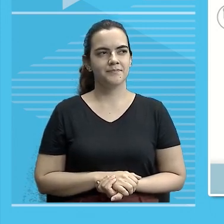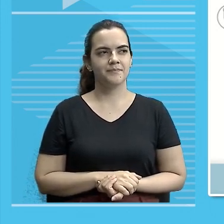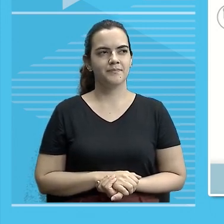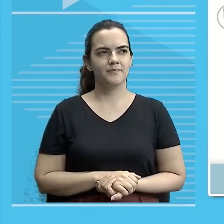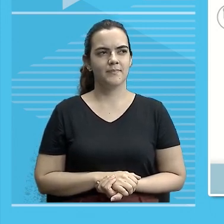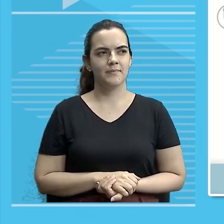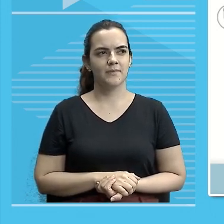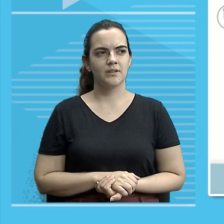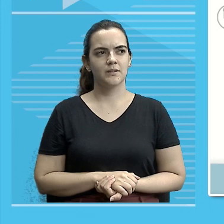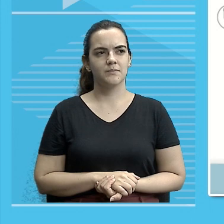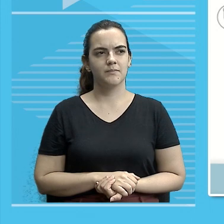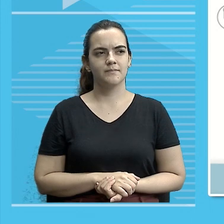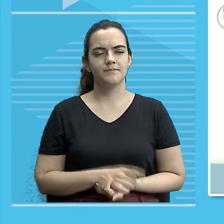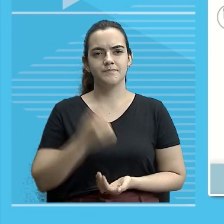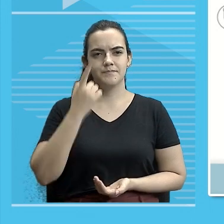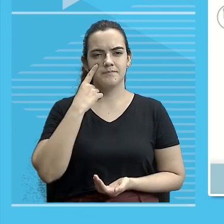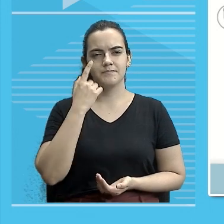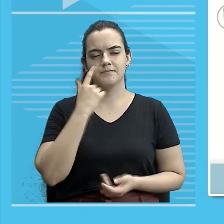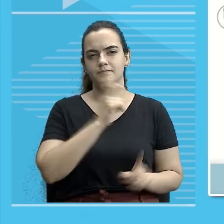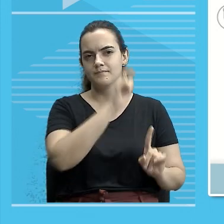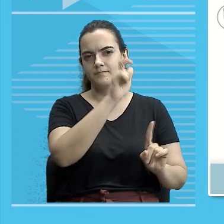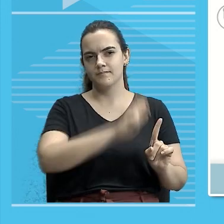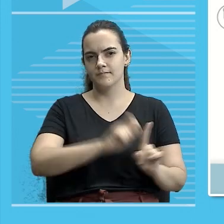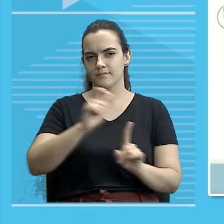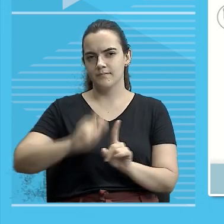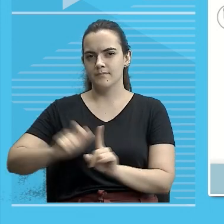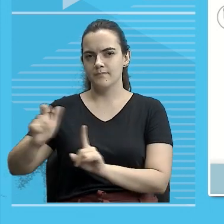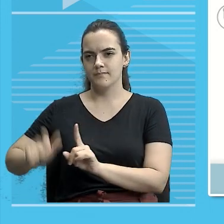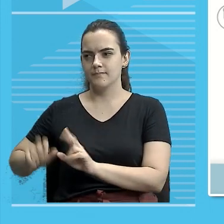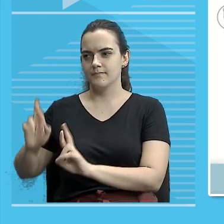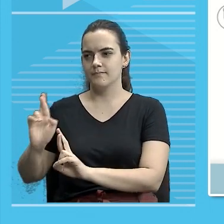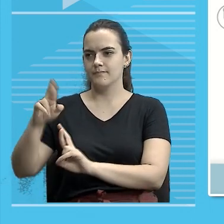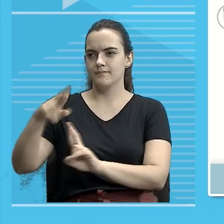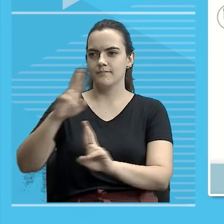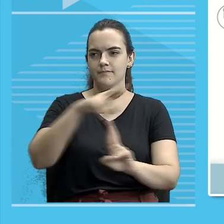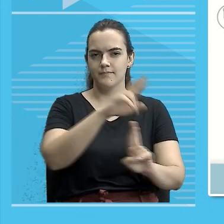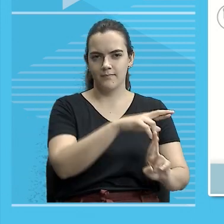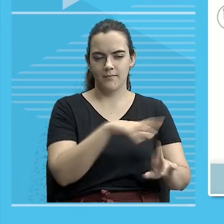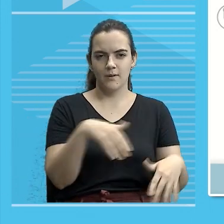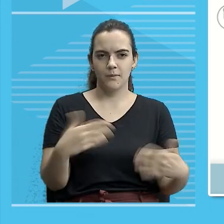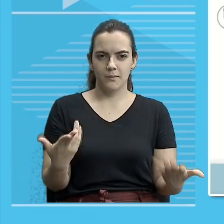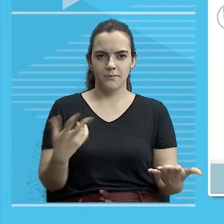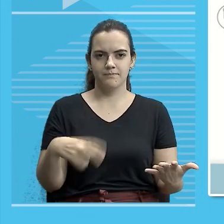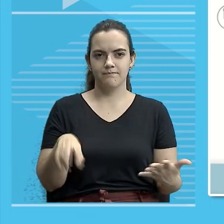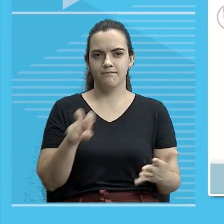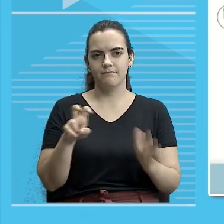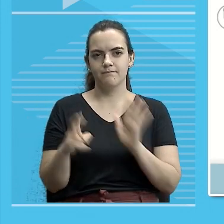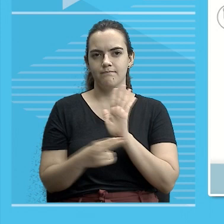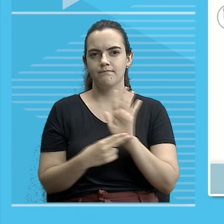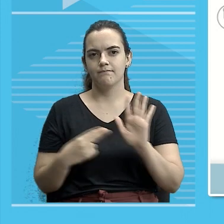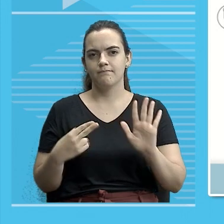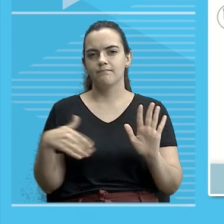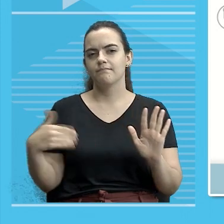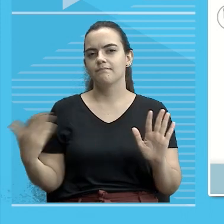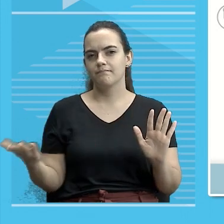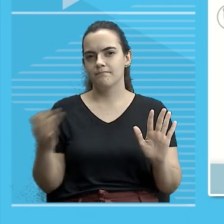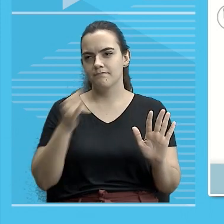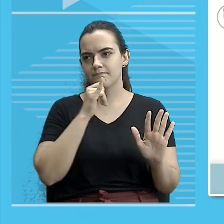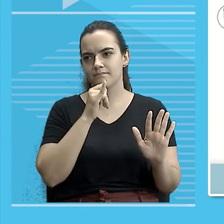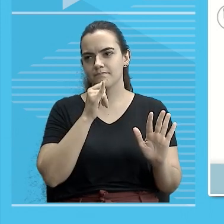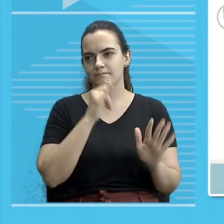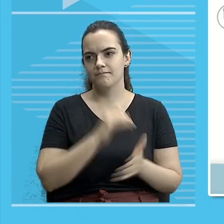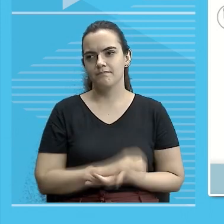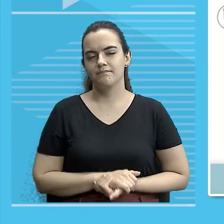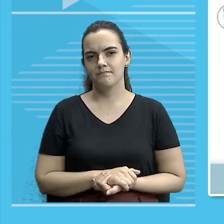vamos ver desse cinco autores quais as características que interligam